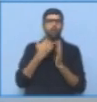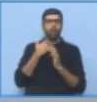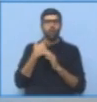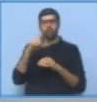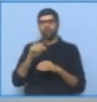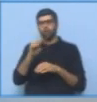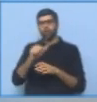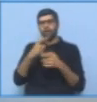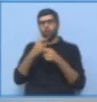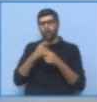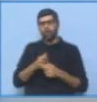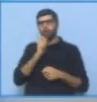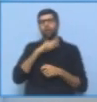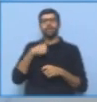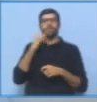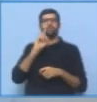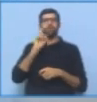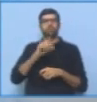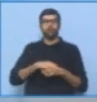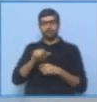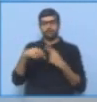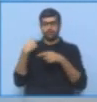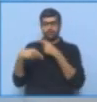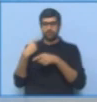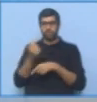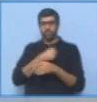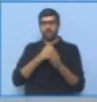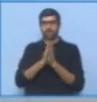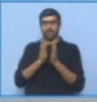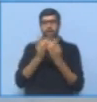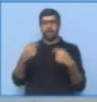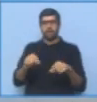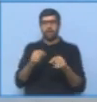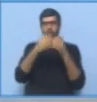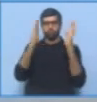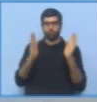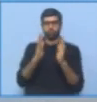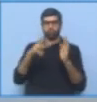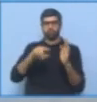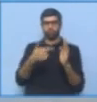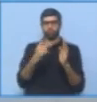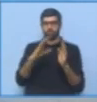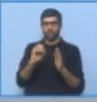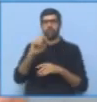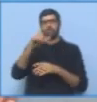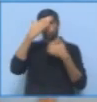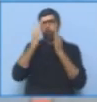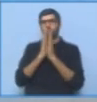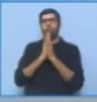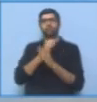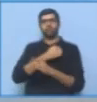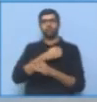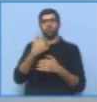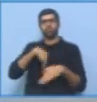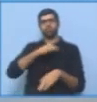oração, podem ser significativos. Essa tradição existe na Igreja, os mosteiros, os conventos, mas nós quiséssemos também como que numa cidade como